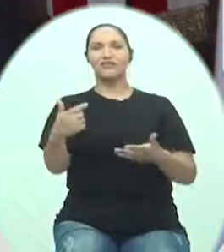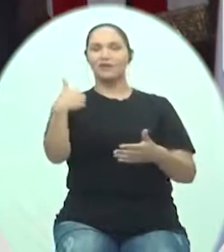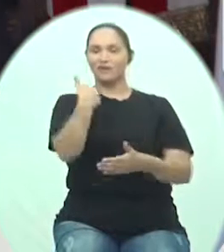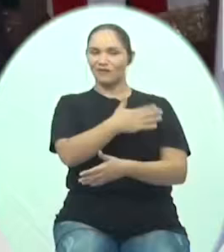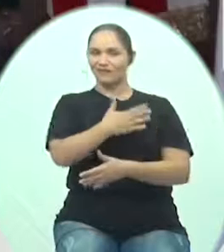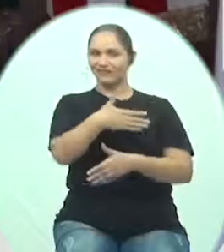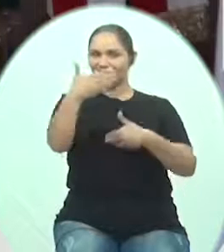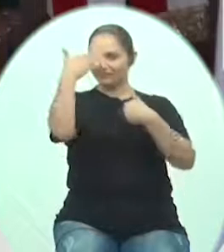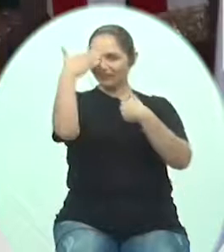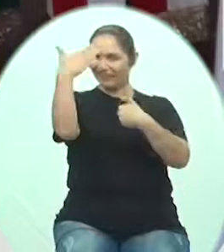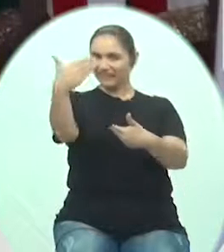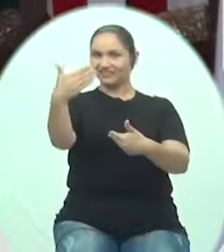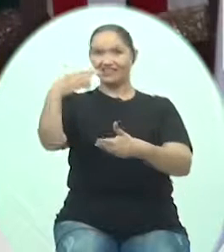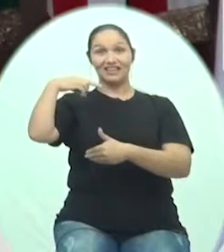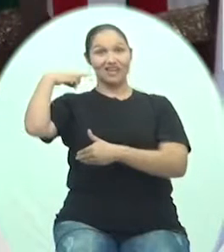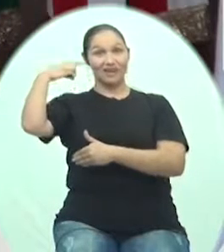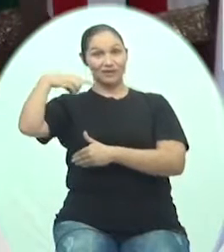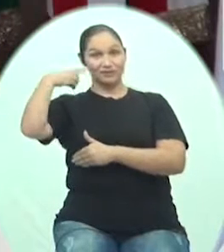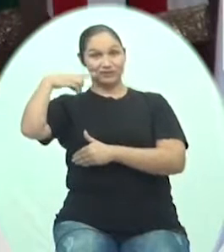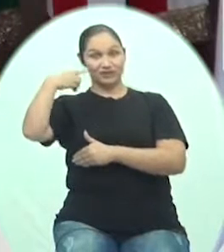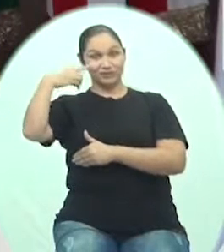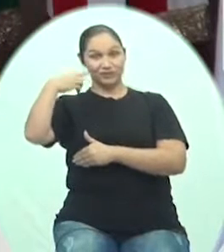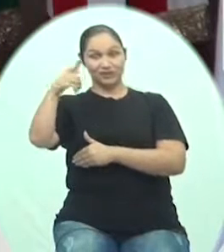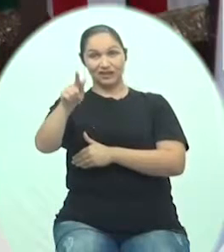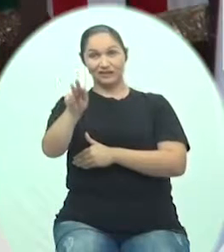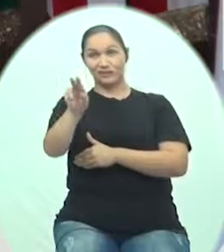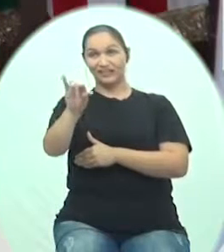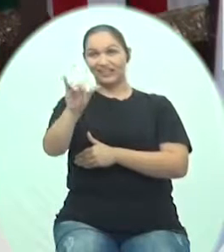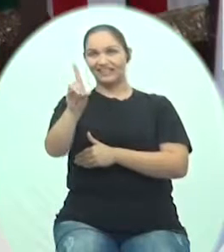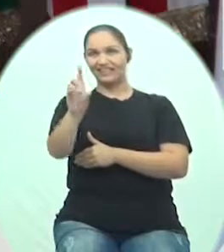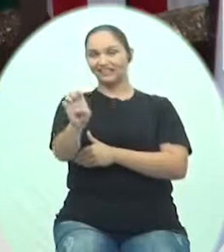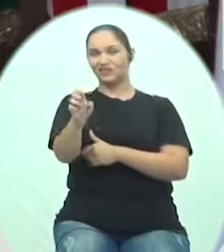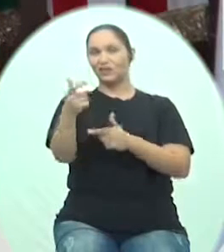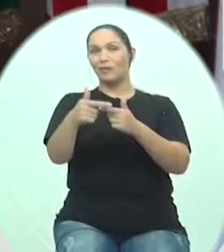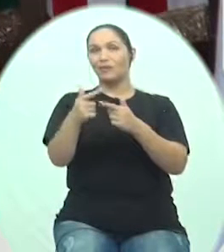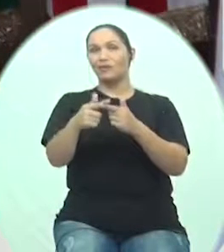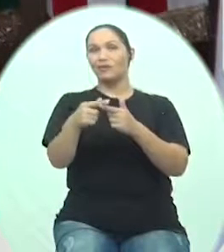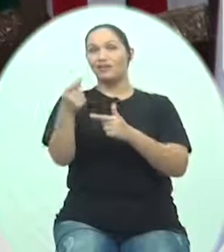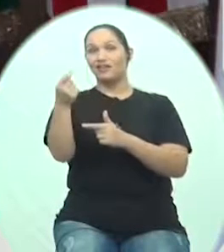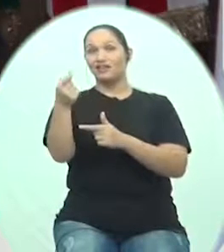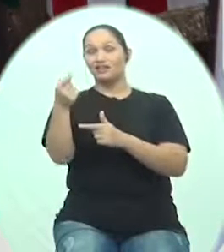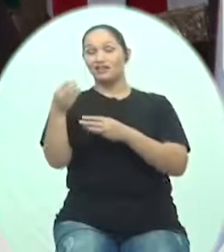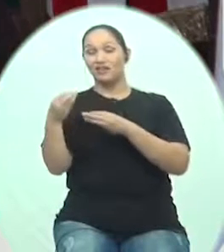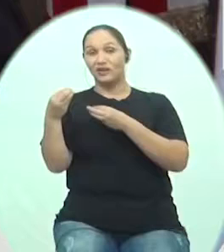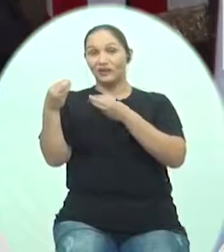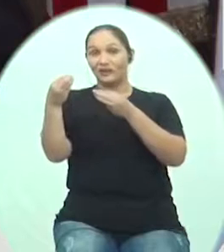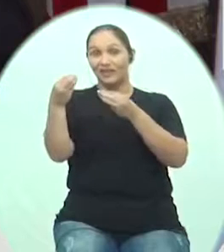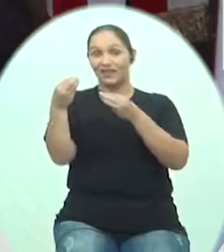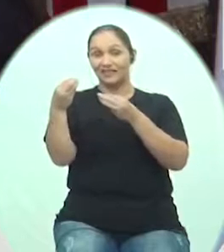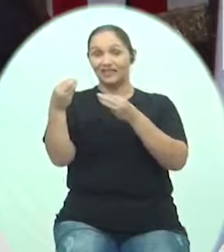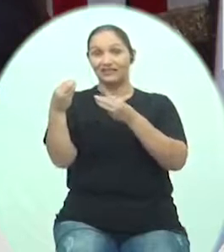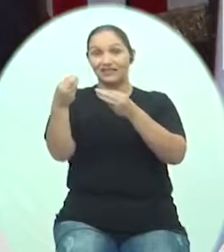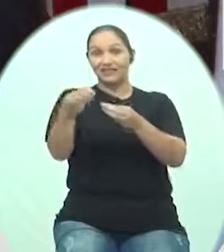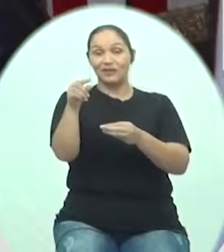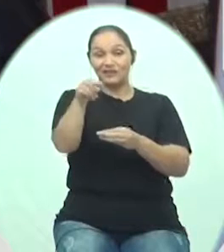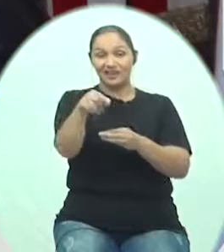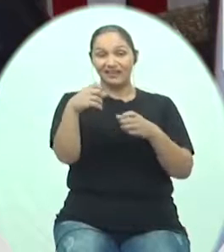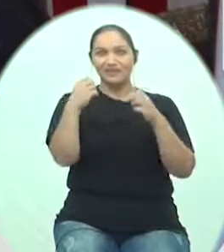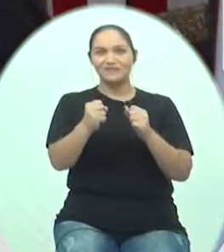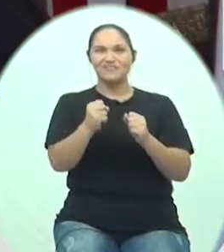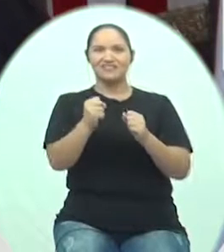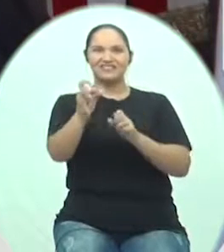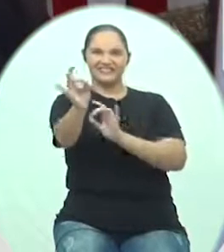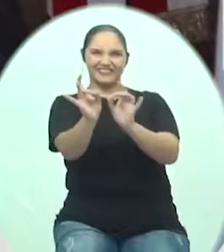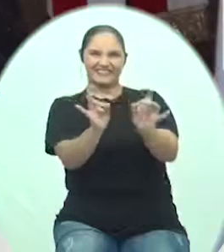através de verbas de subvenção que ele mandou será possível mobiliar aquela unidade ou parte daquela